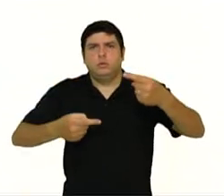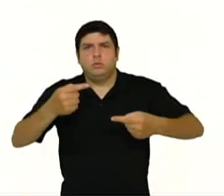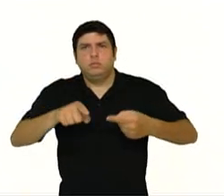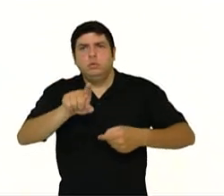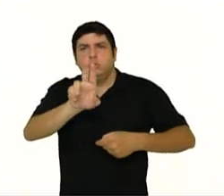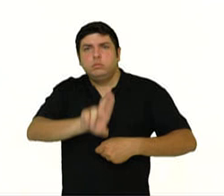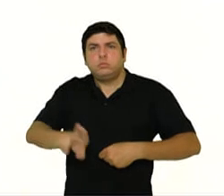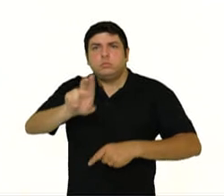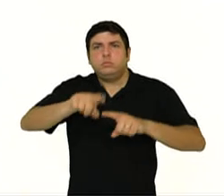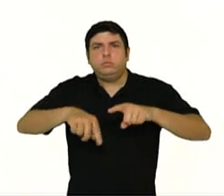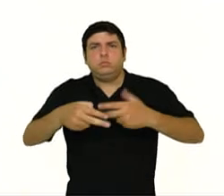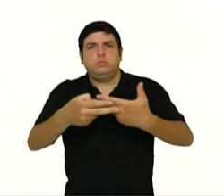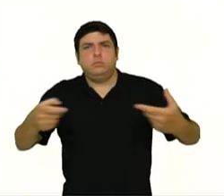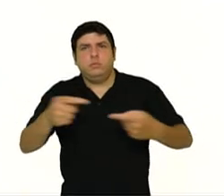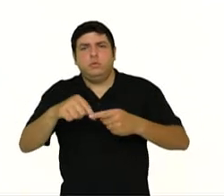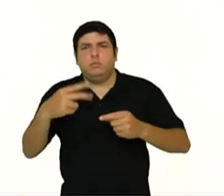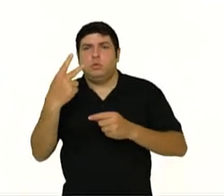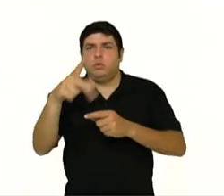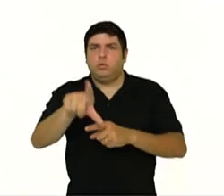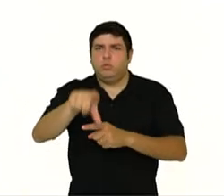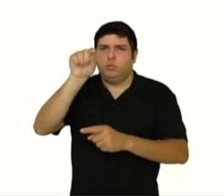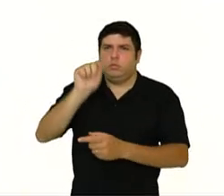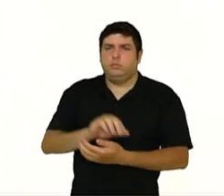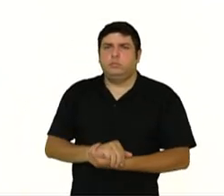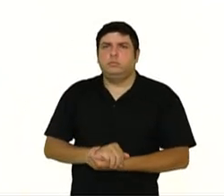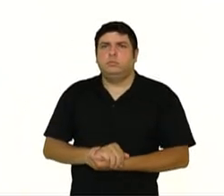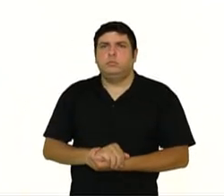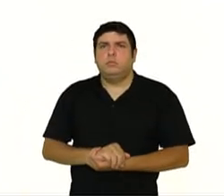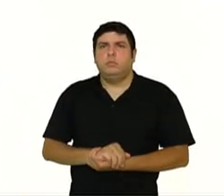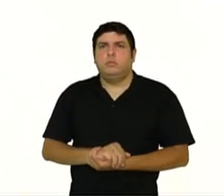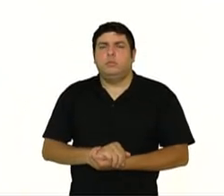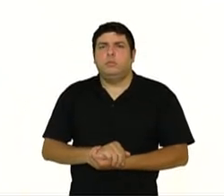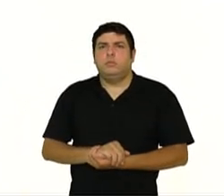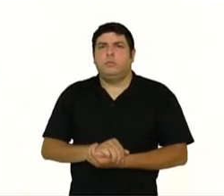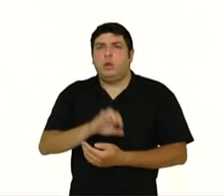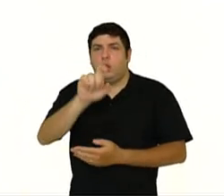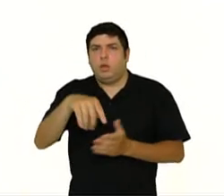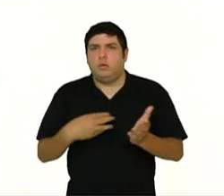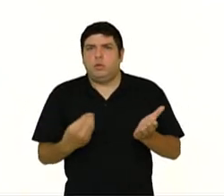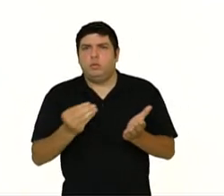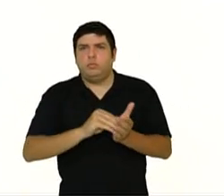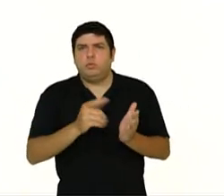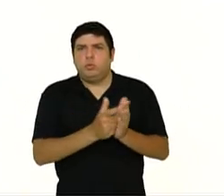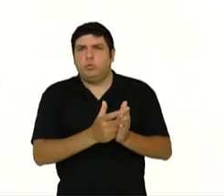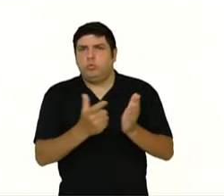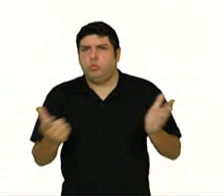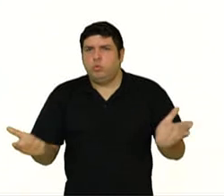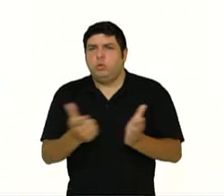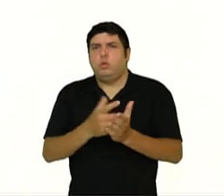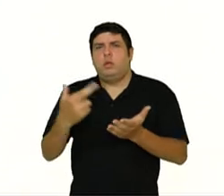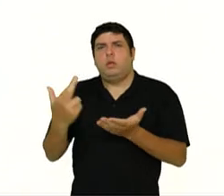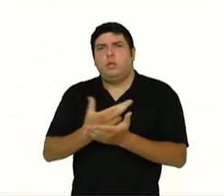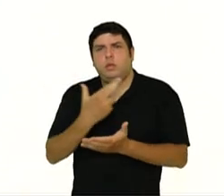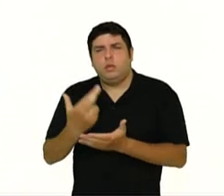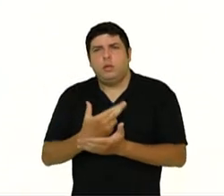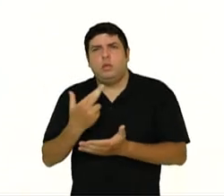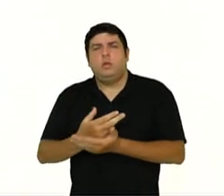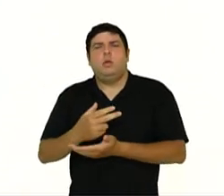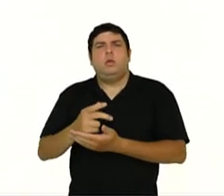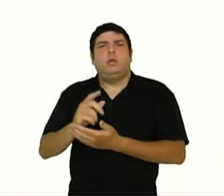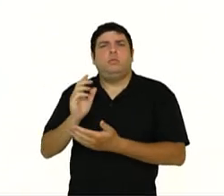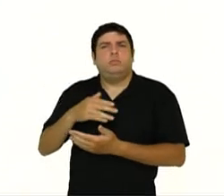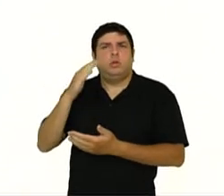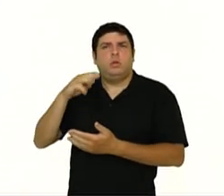aquele material, tomar aquela tua escolha, tá? É veiculado em jornais, em revistas, nos folhetos, em mala direta,